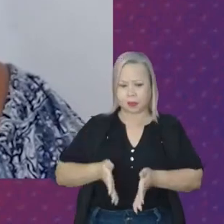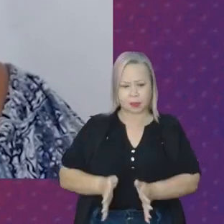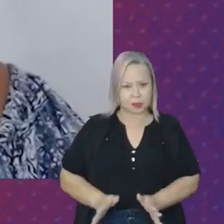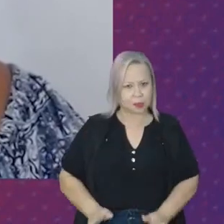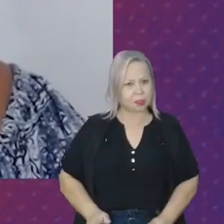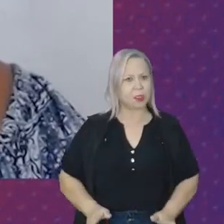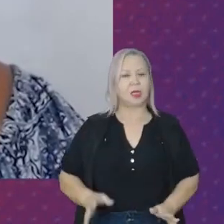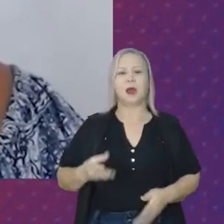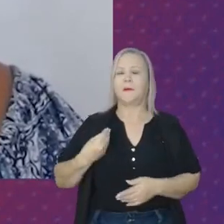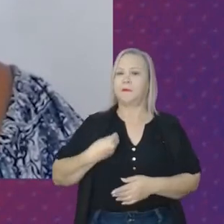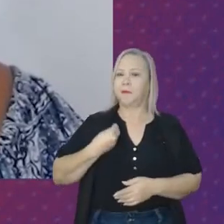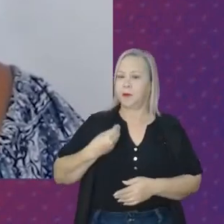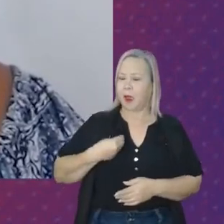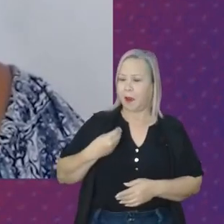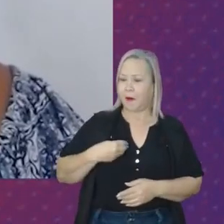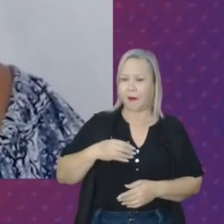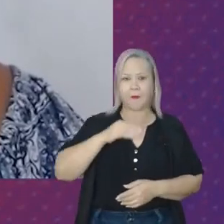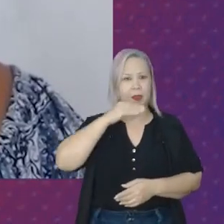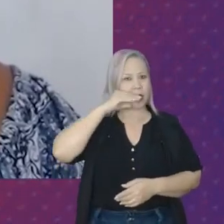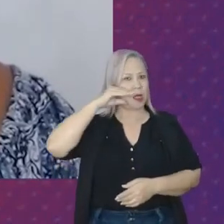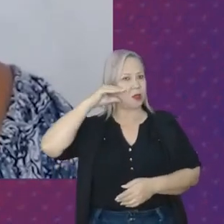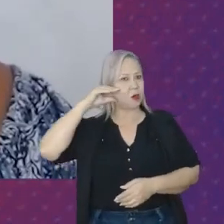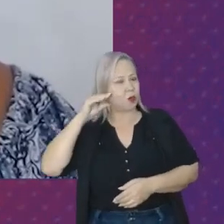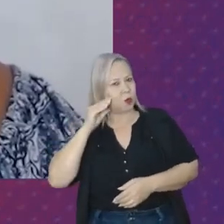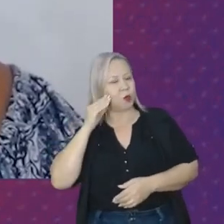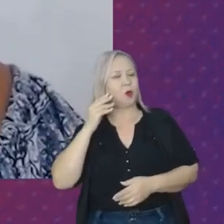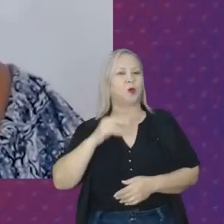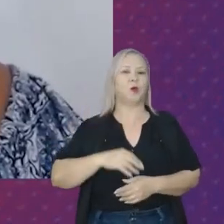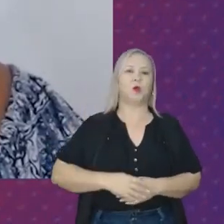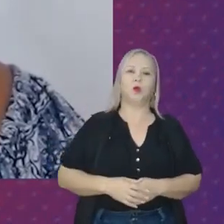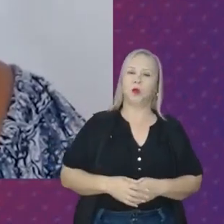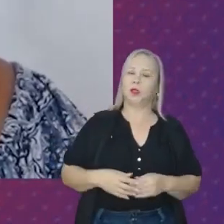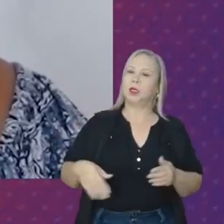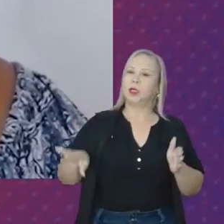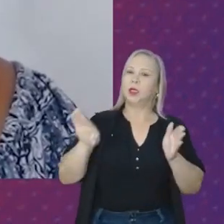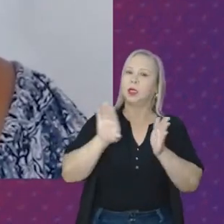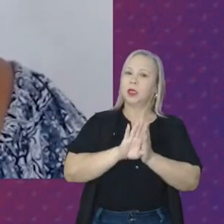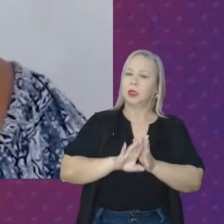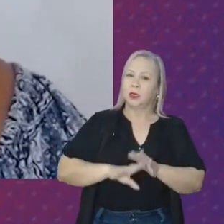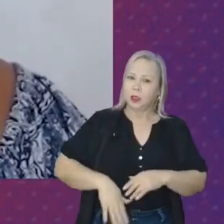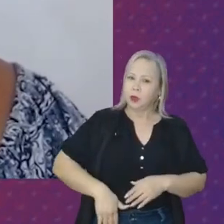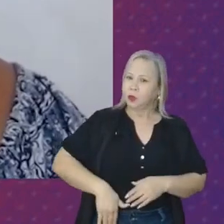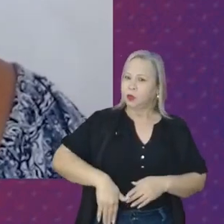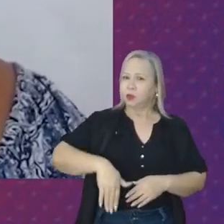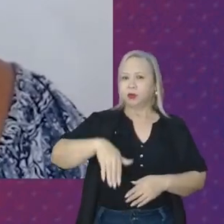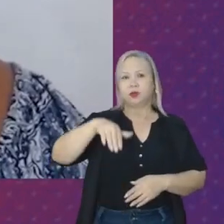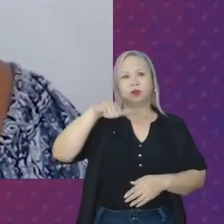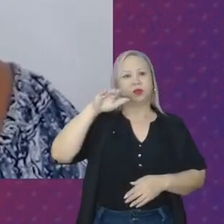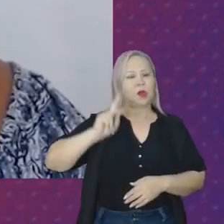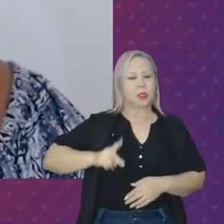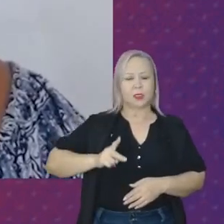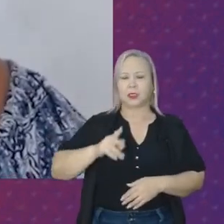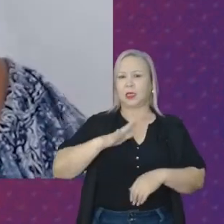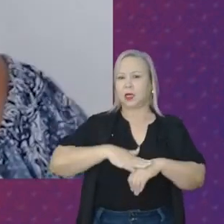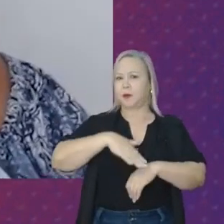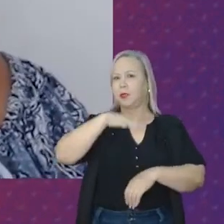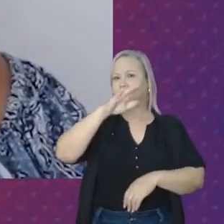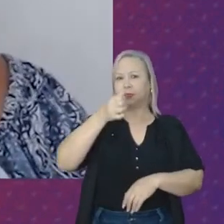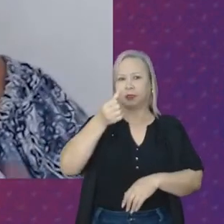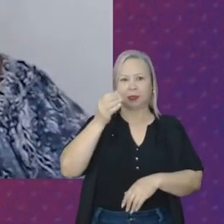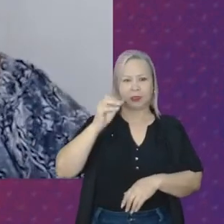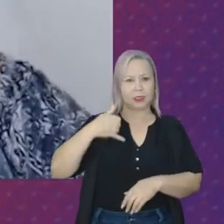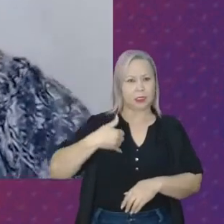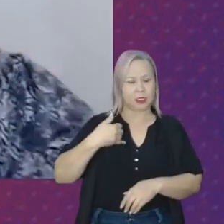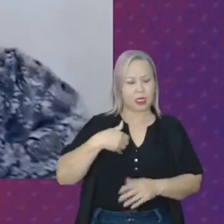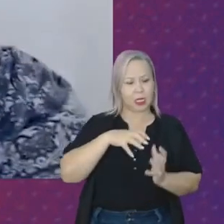na vida adulta, quando nós chegamos à idade acima dos 60 anos, as